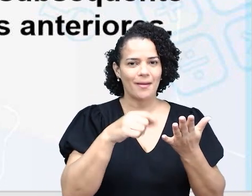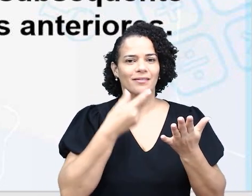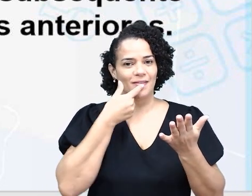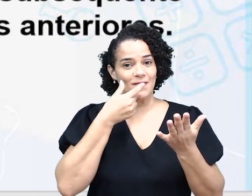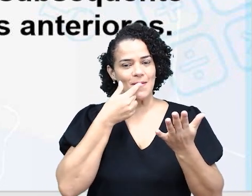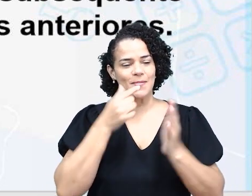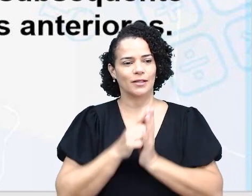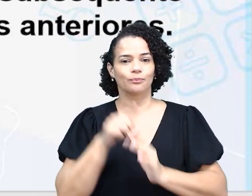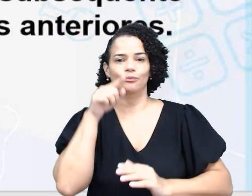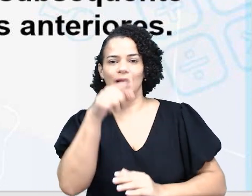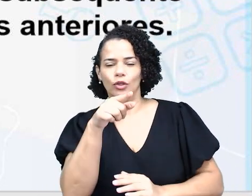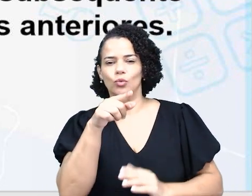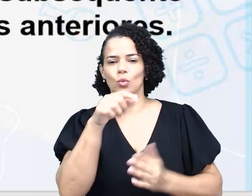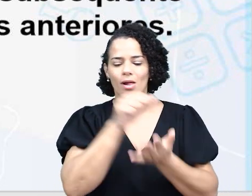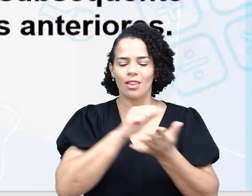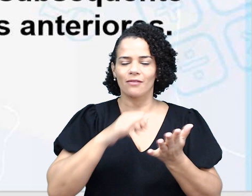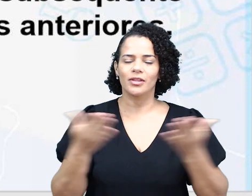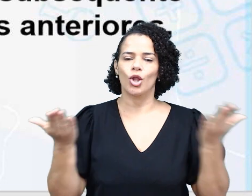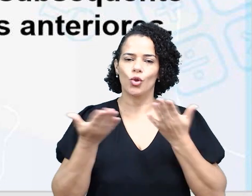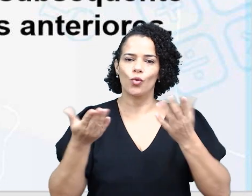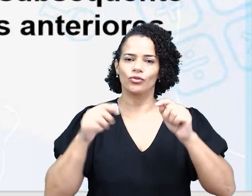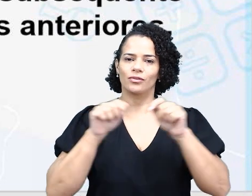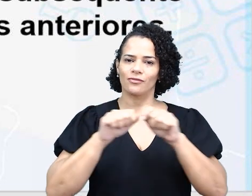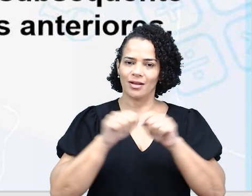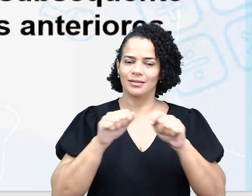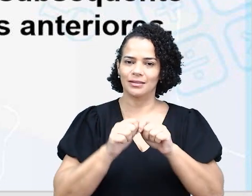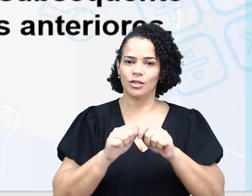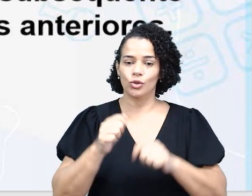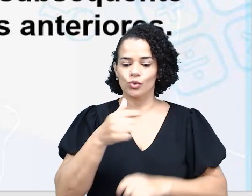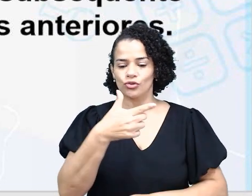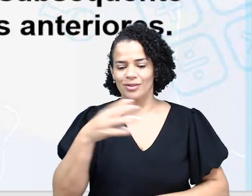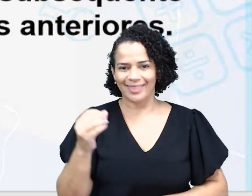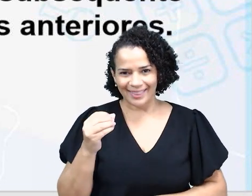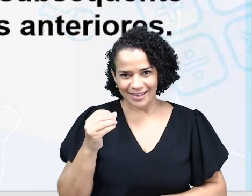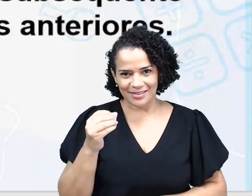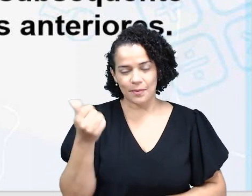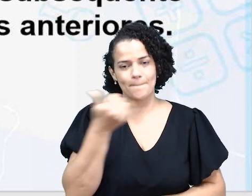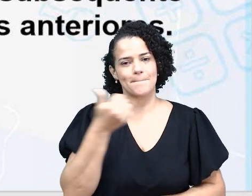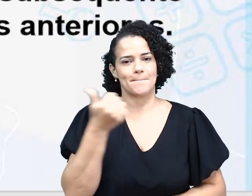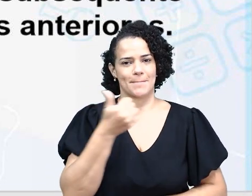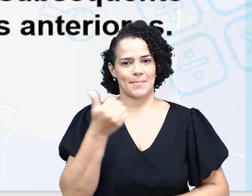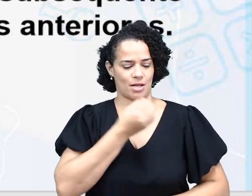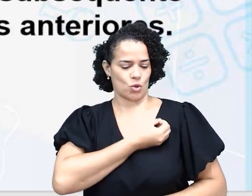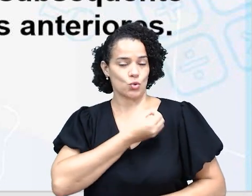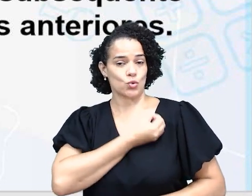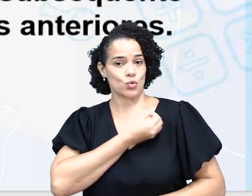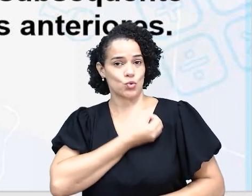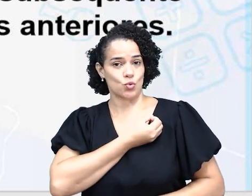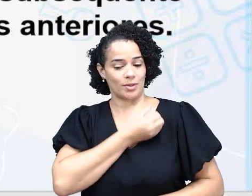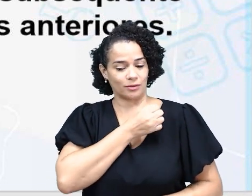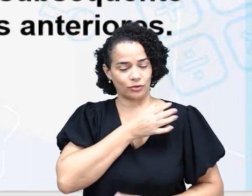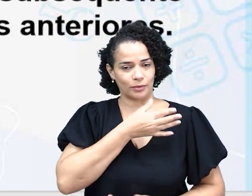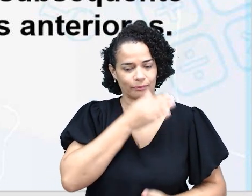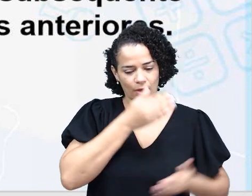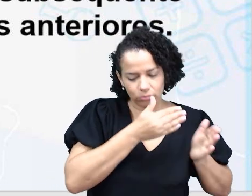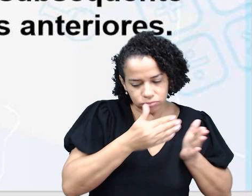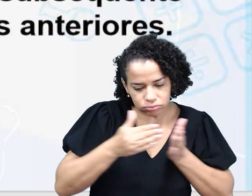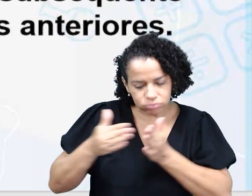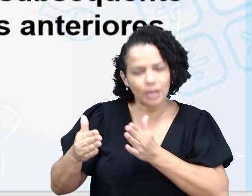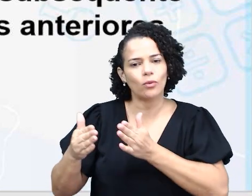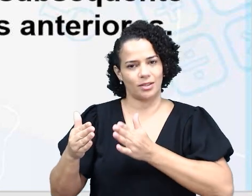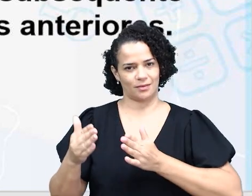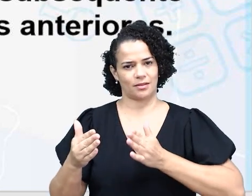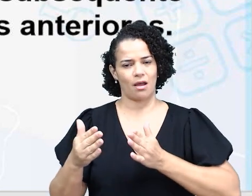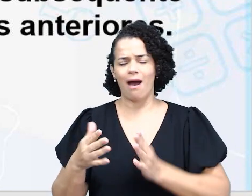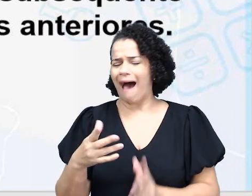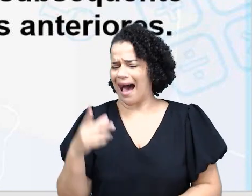ser escrever os 10 primeiros números da sequência de Fibonacci, tá certo? Aí alguém pode dizer, ai meu Deus do